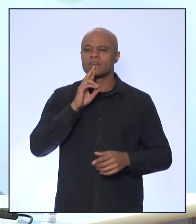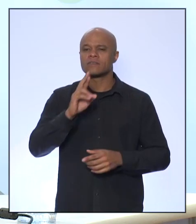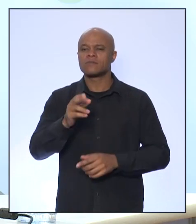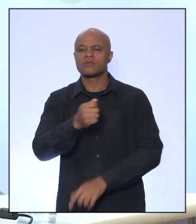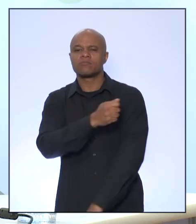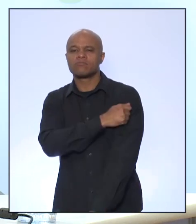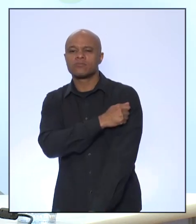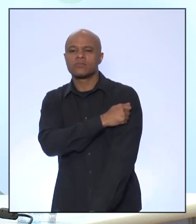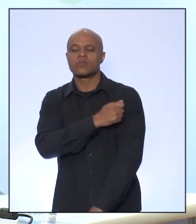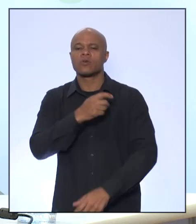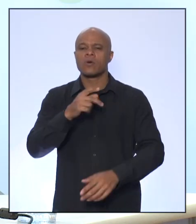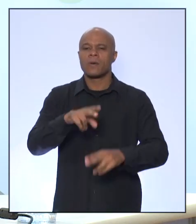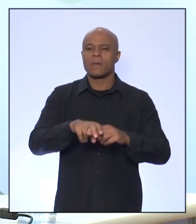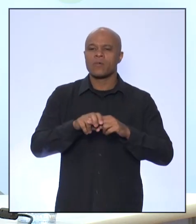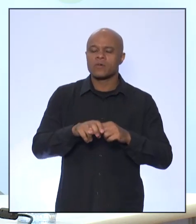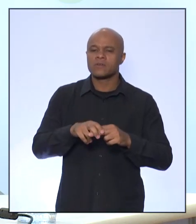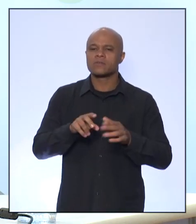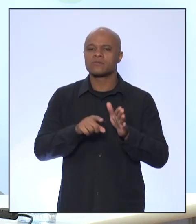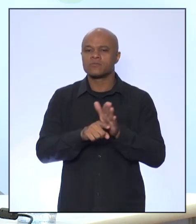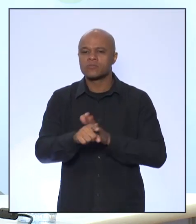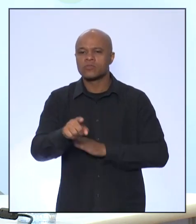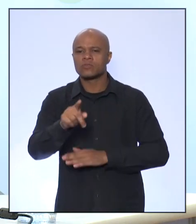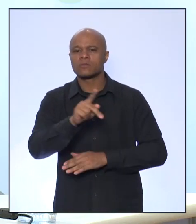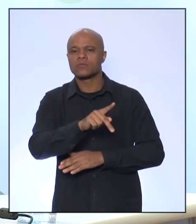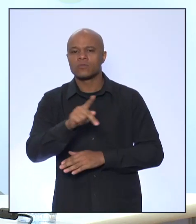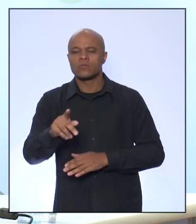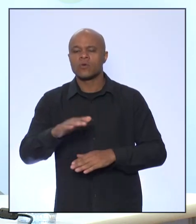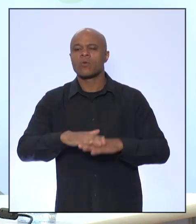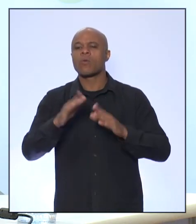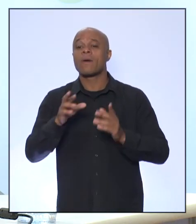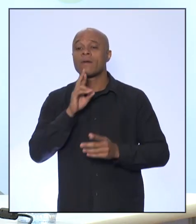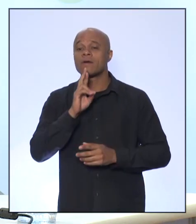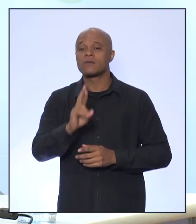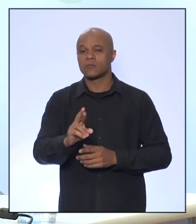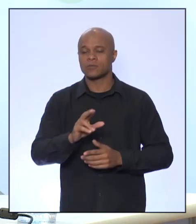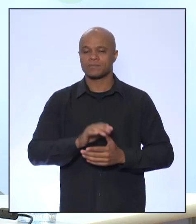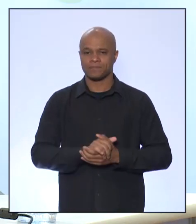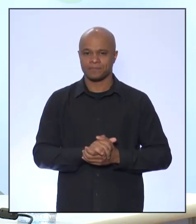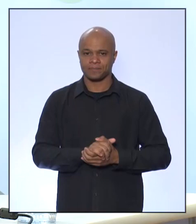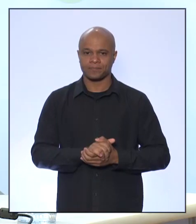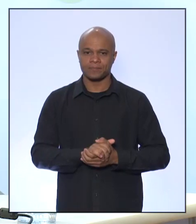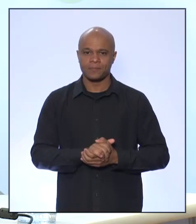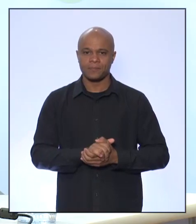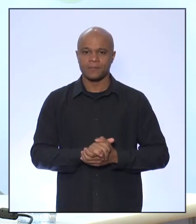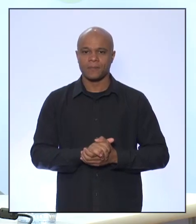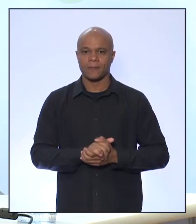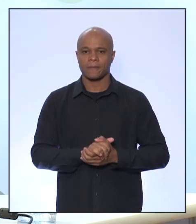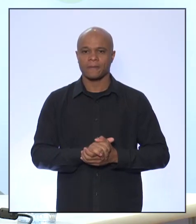isso, eu perguntei para a professora qual seria essa resposta.